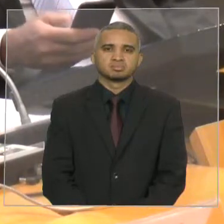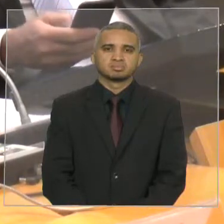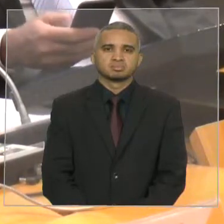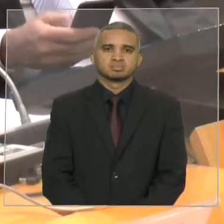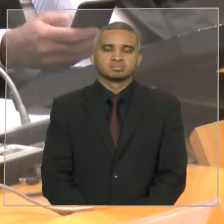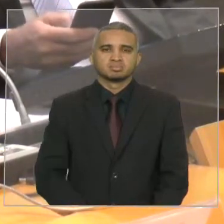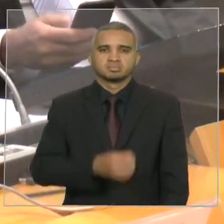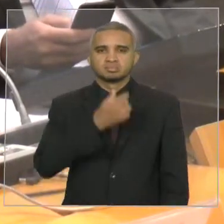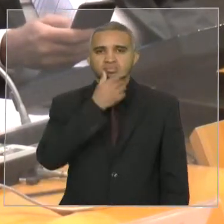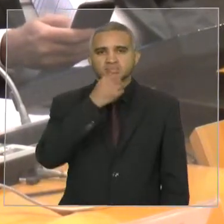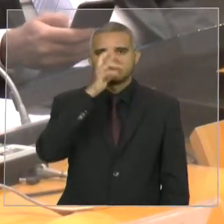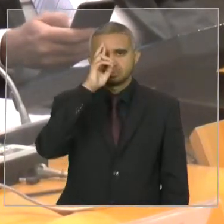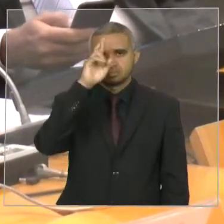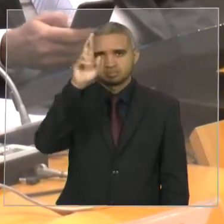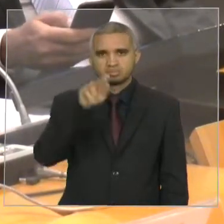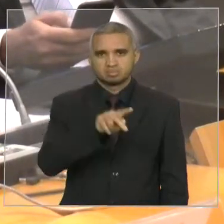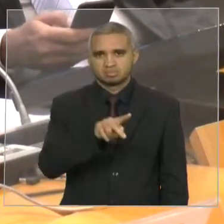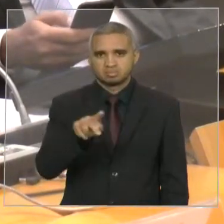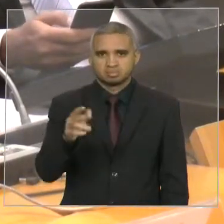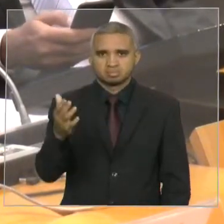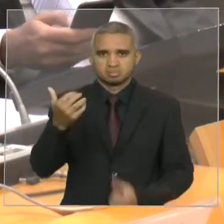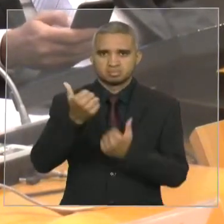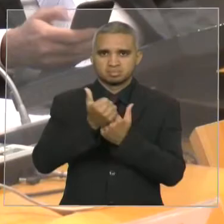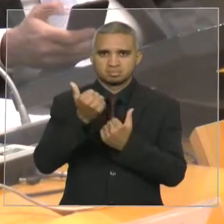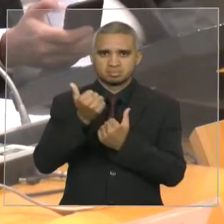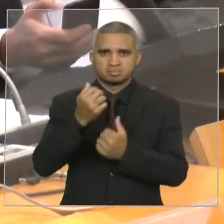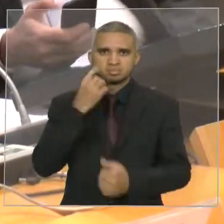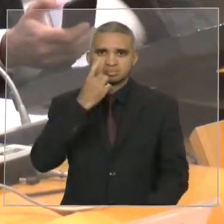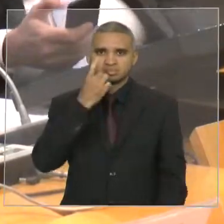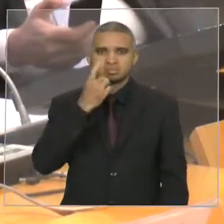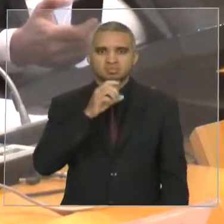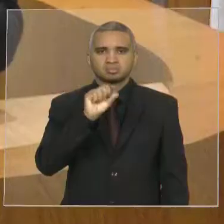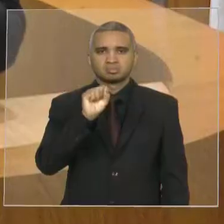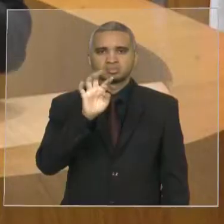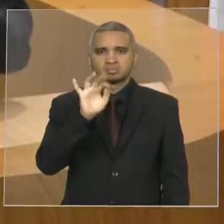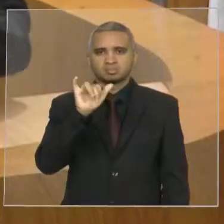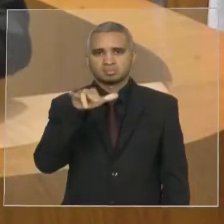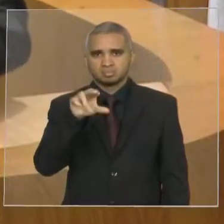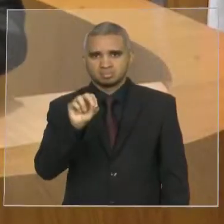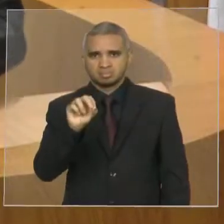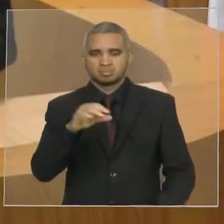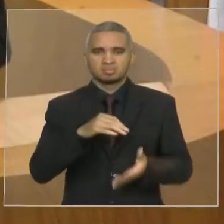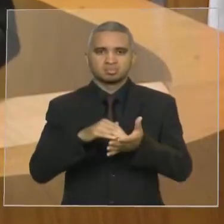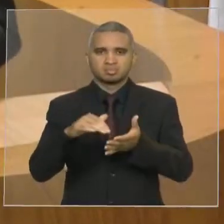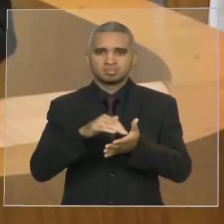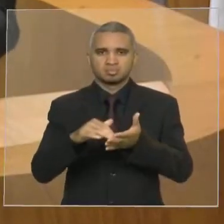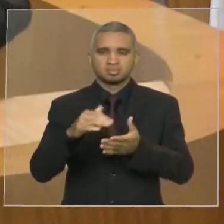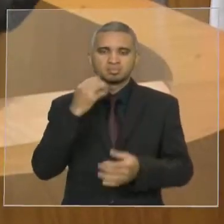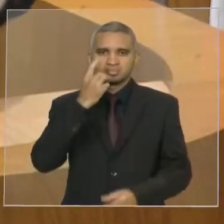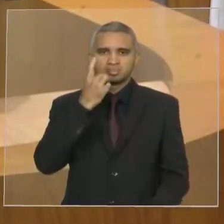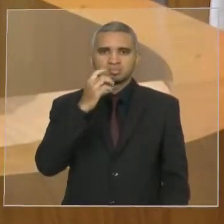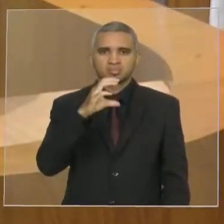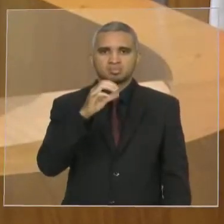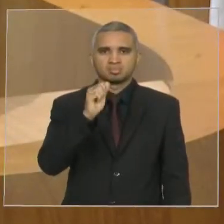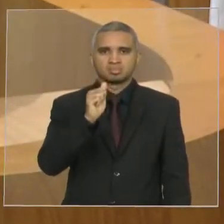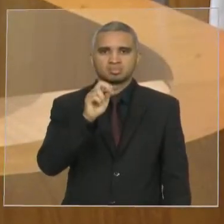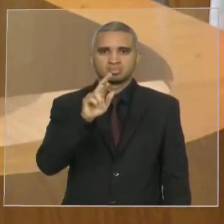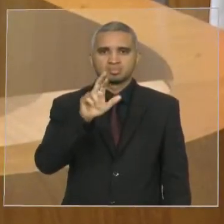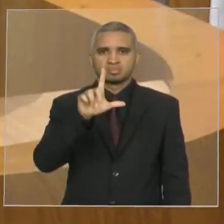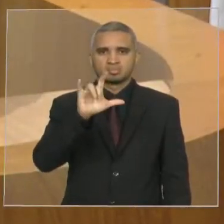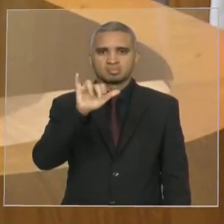Senhor presidente em exercício, deputado Estênio Rezende, senhor secretário, deputado Carlinhos Florencio,